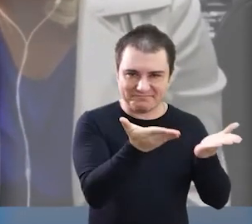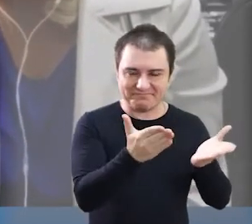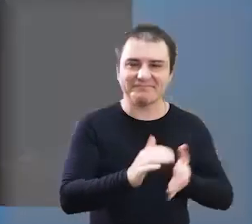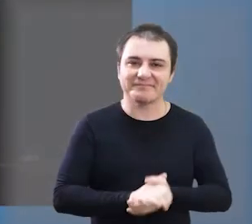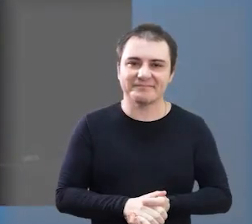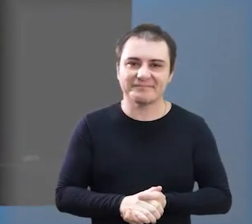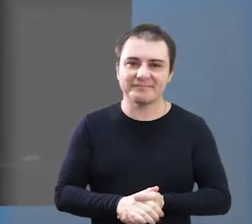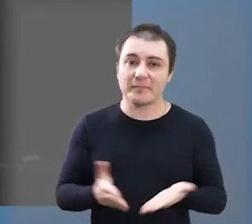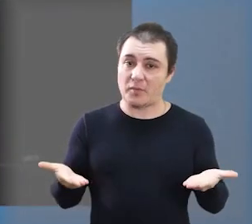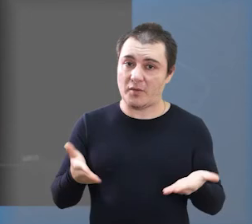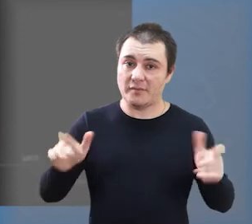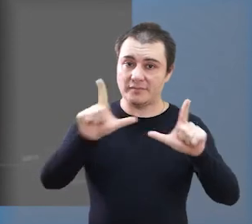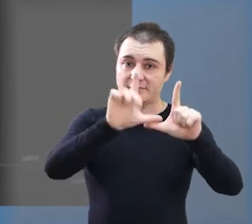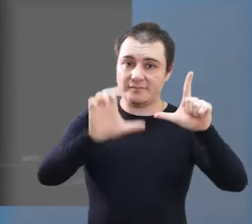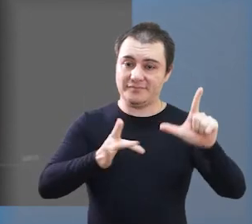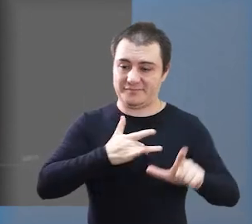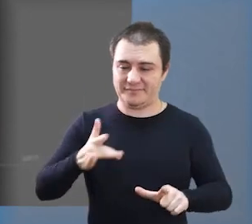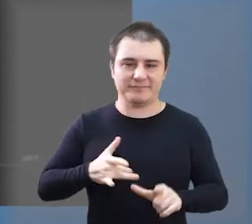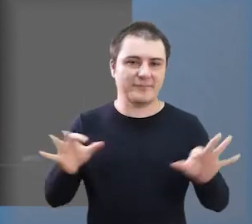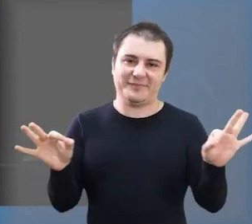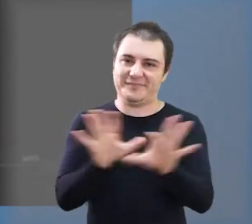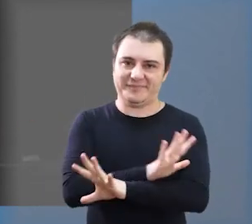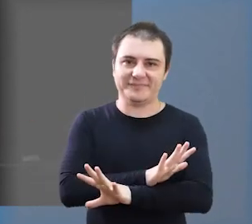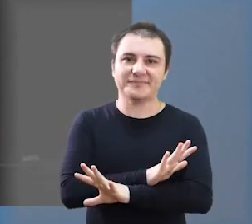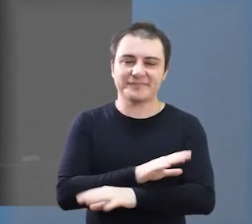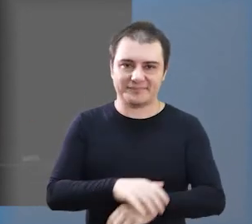obrigada. Hoje, o Saúde em Pauta